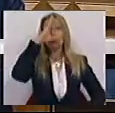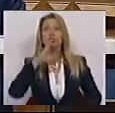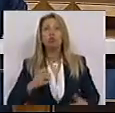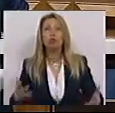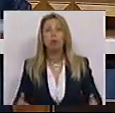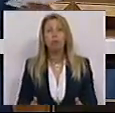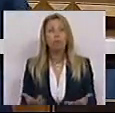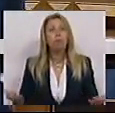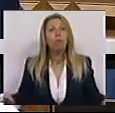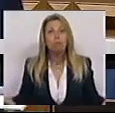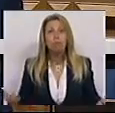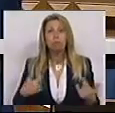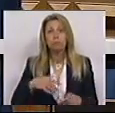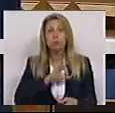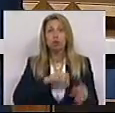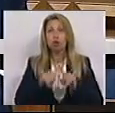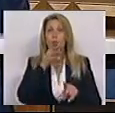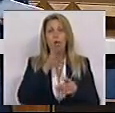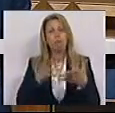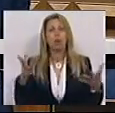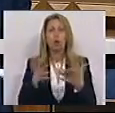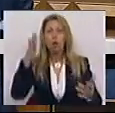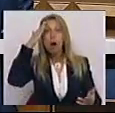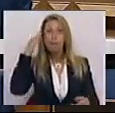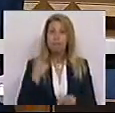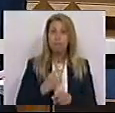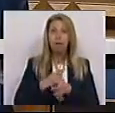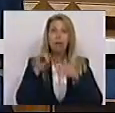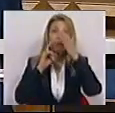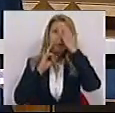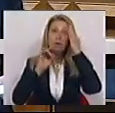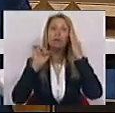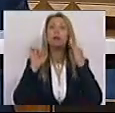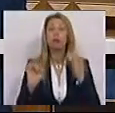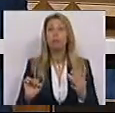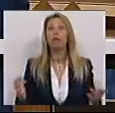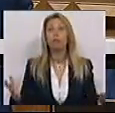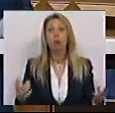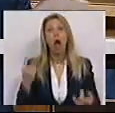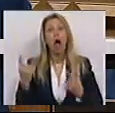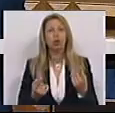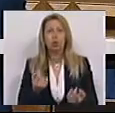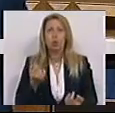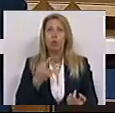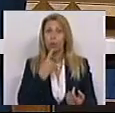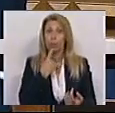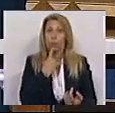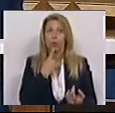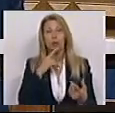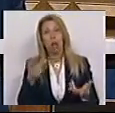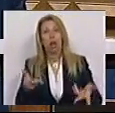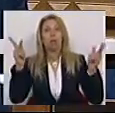eu penso que até na defesa da vossa, na defesa por vezes até exagerada do